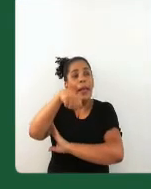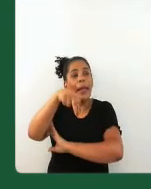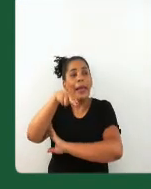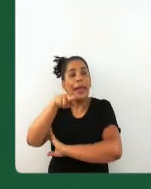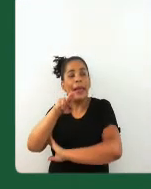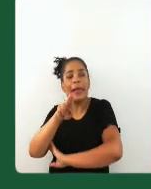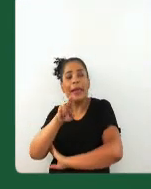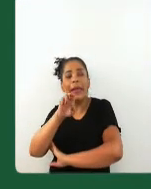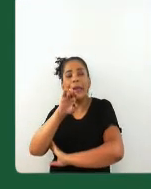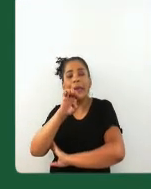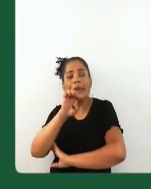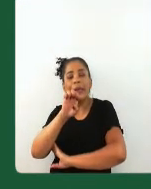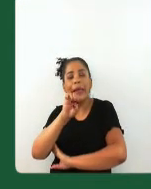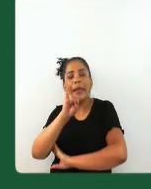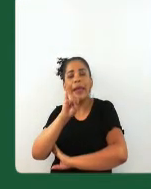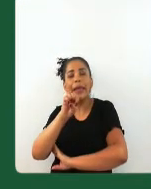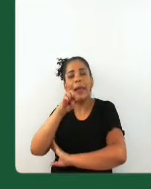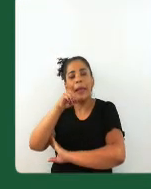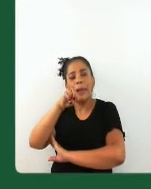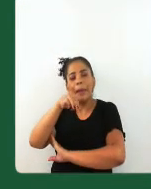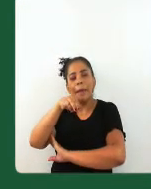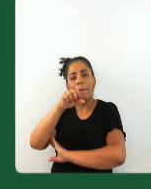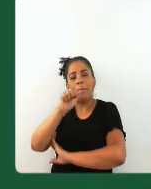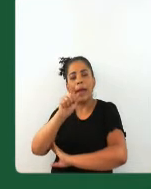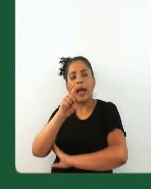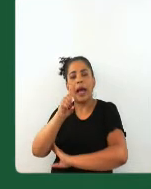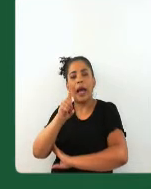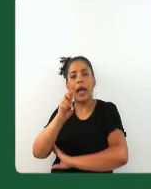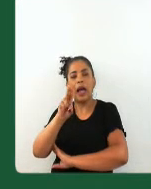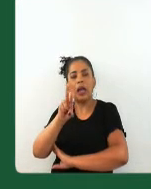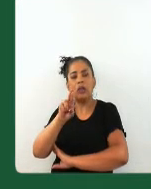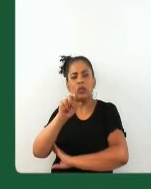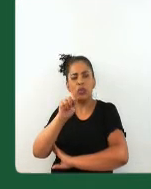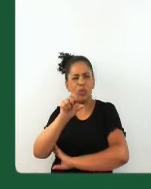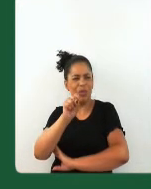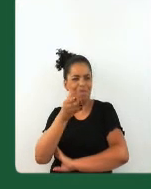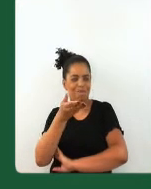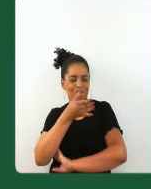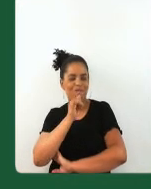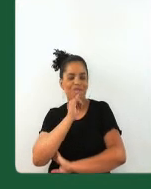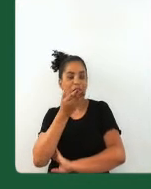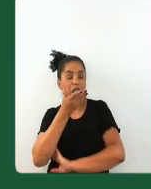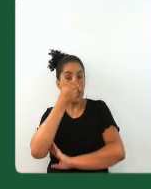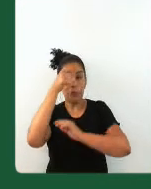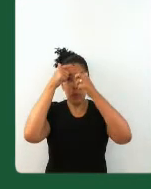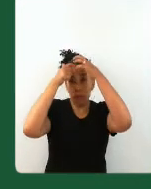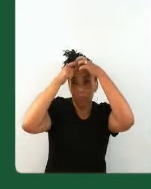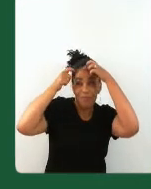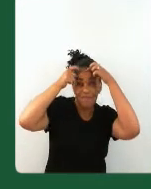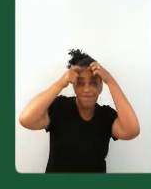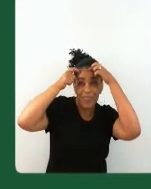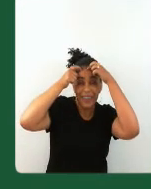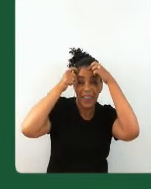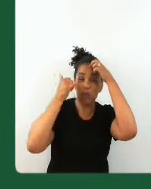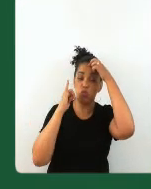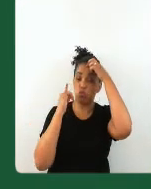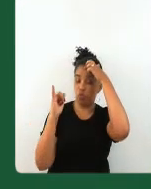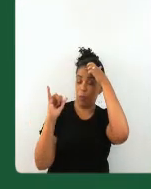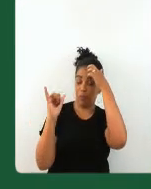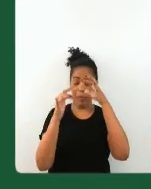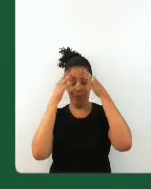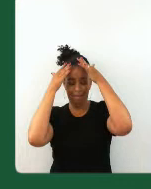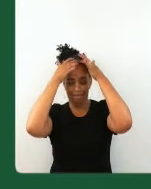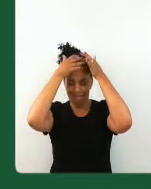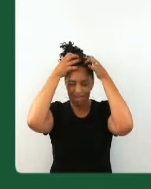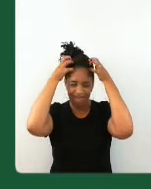do Tocantins, que tocou a cabeça num fio de energia, aqui podemos ver o osso exposto em sua fronte, na sua testa,